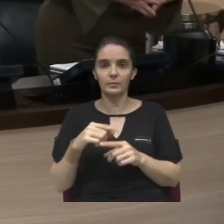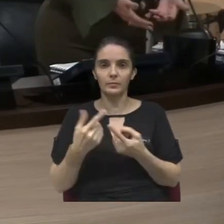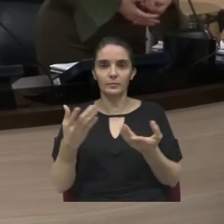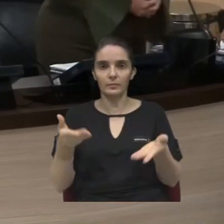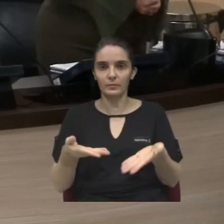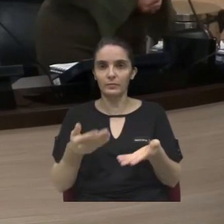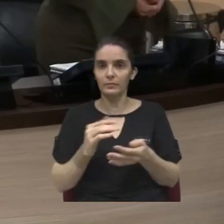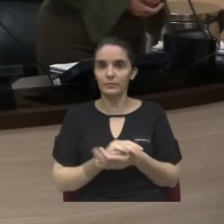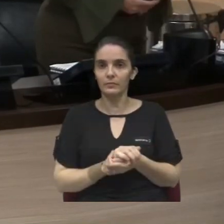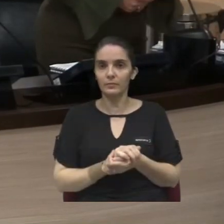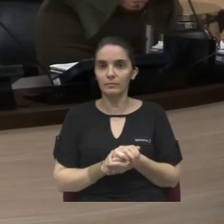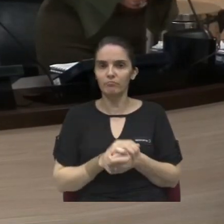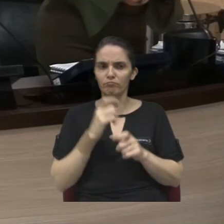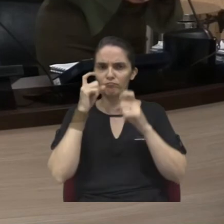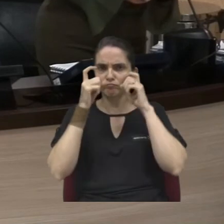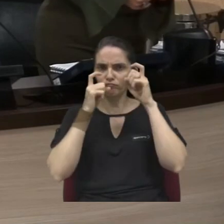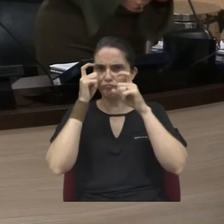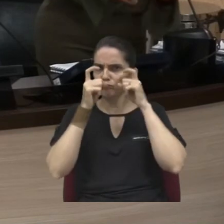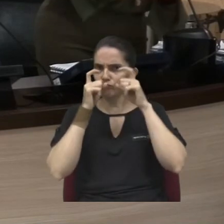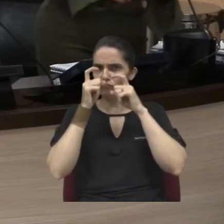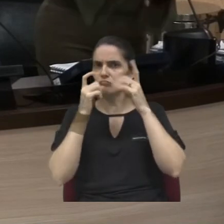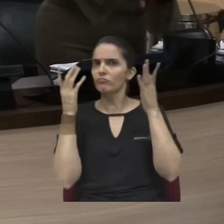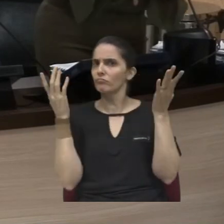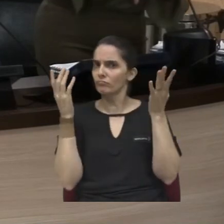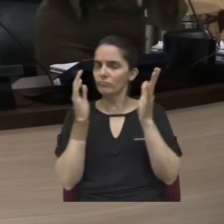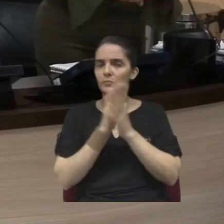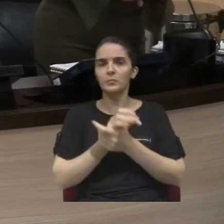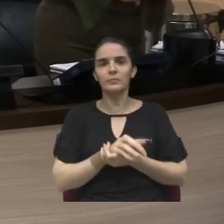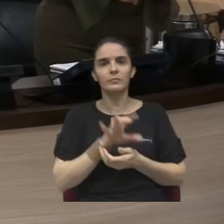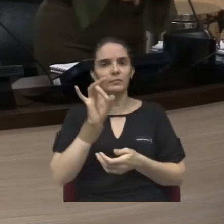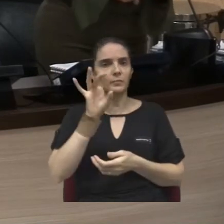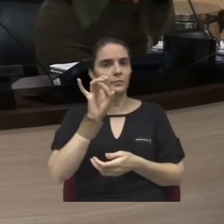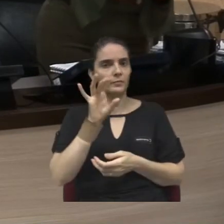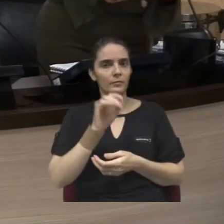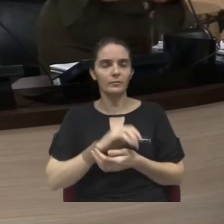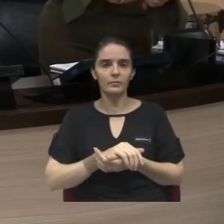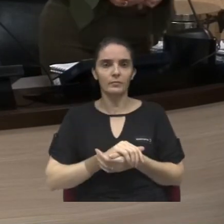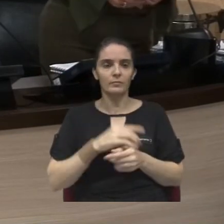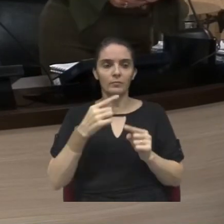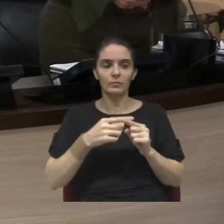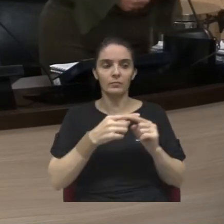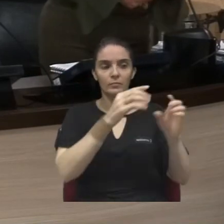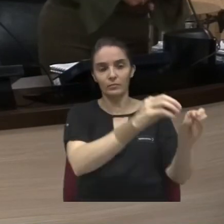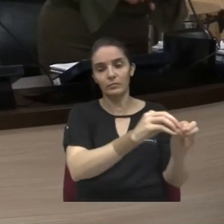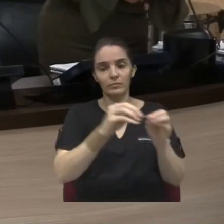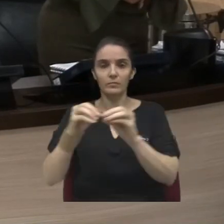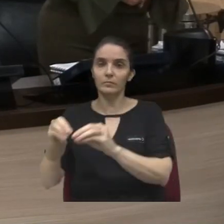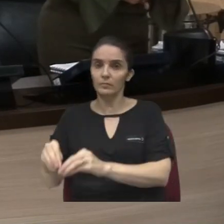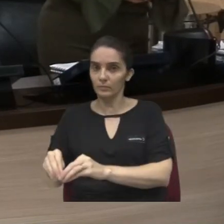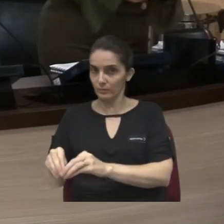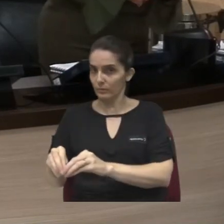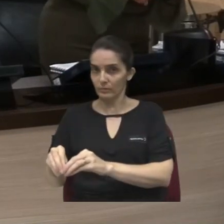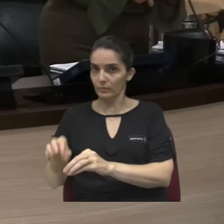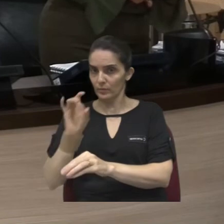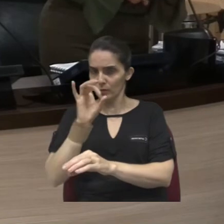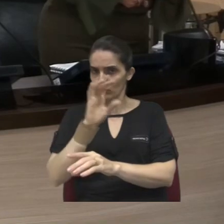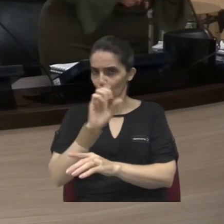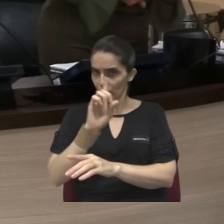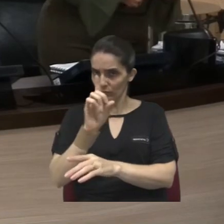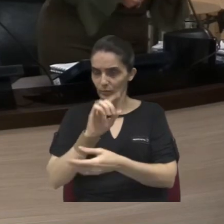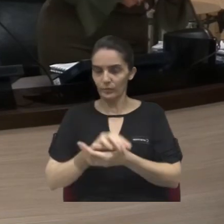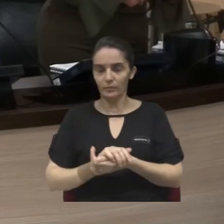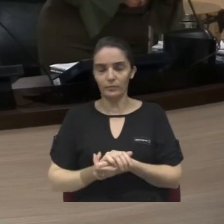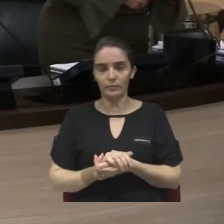extremamente preocupada. Não só com a história da mudança, que eu acho, mas foi colocado aqui